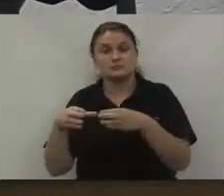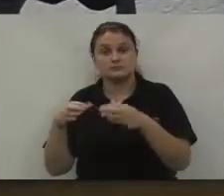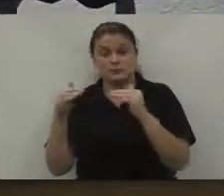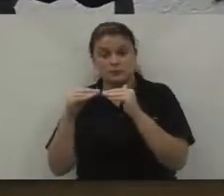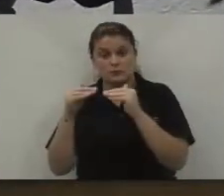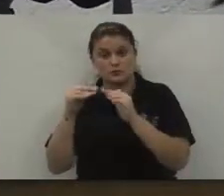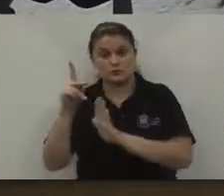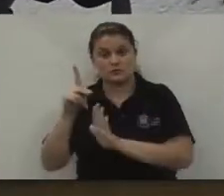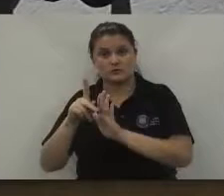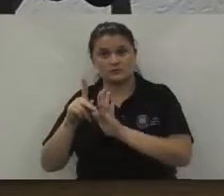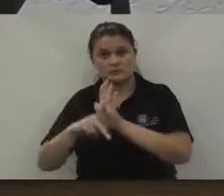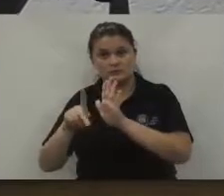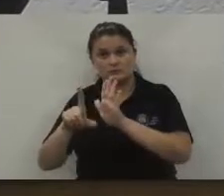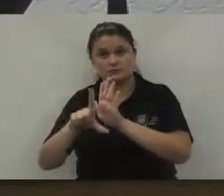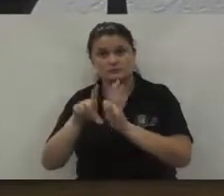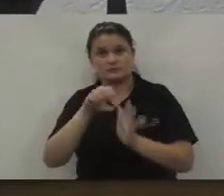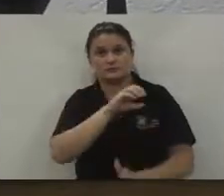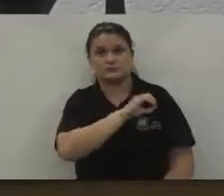número